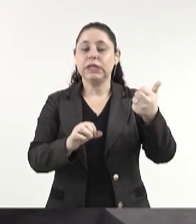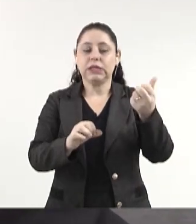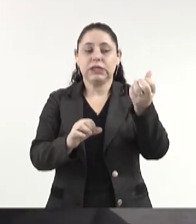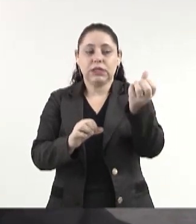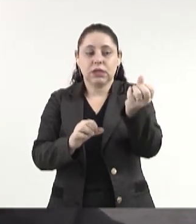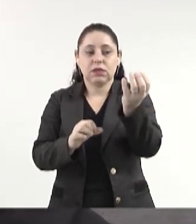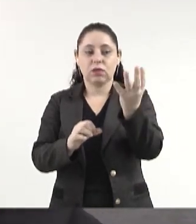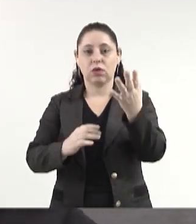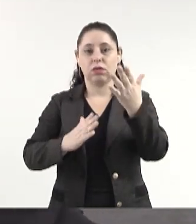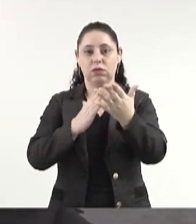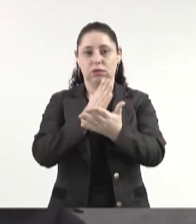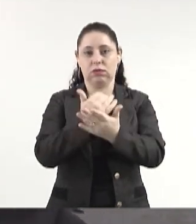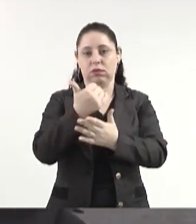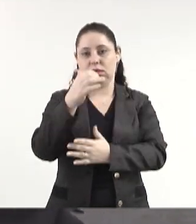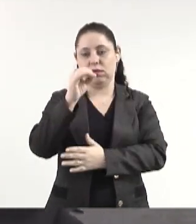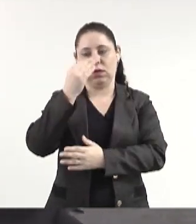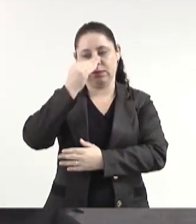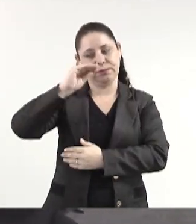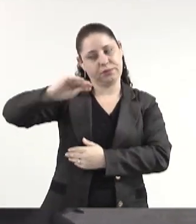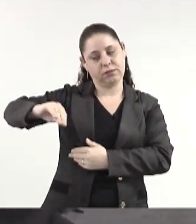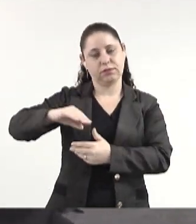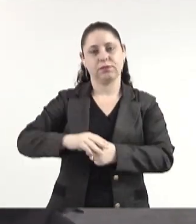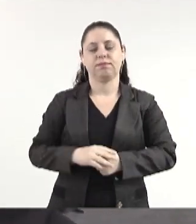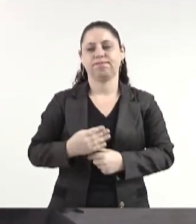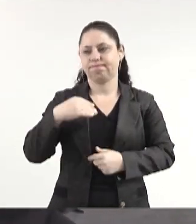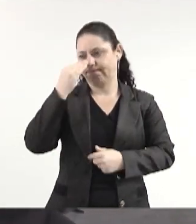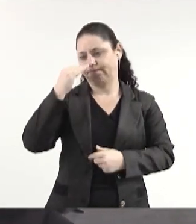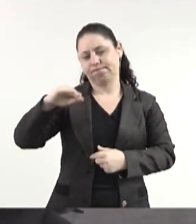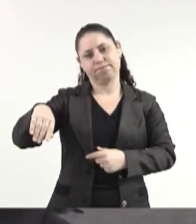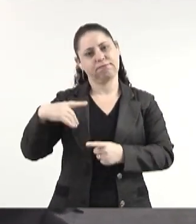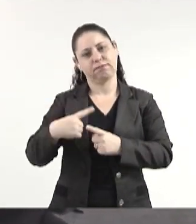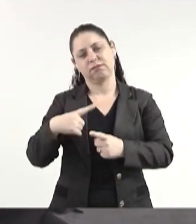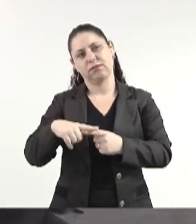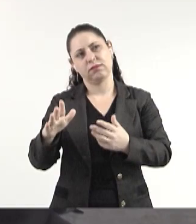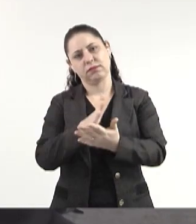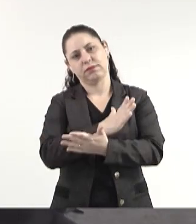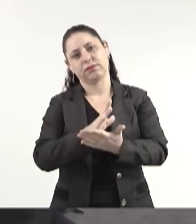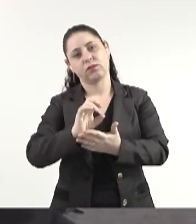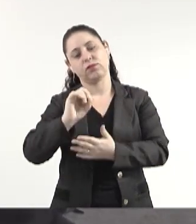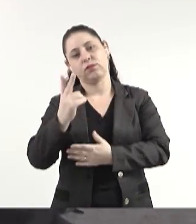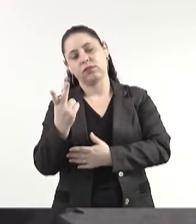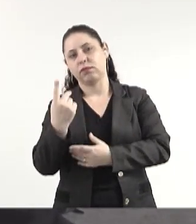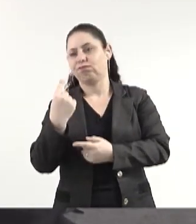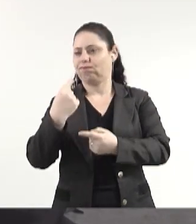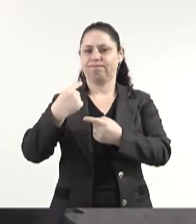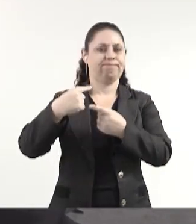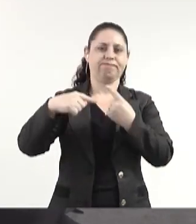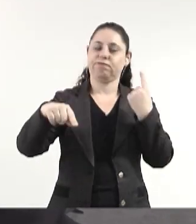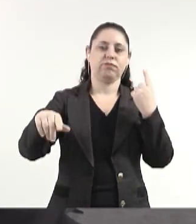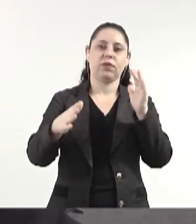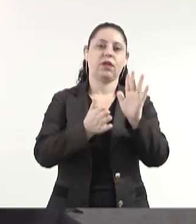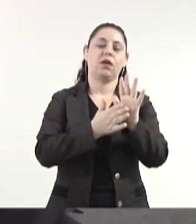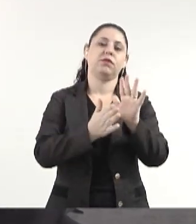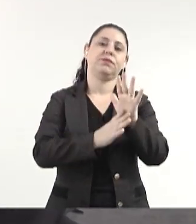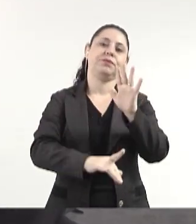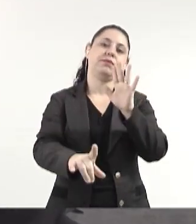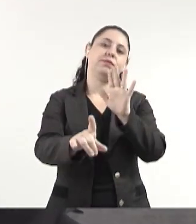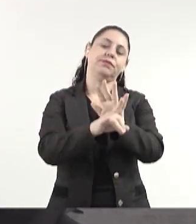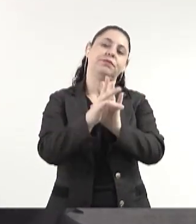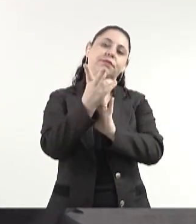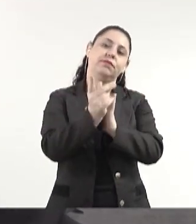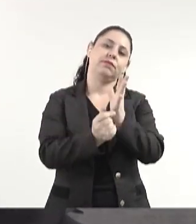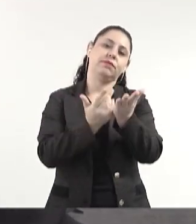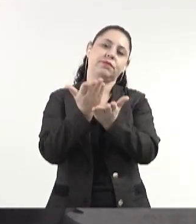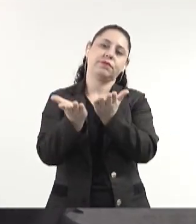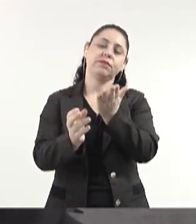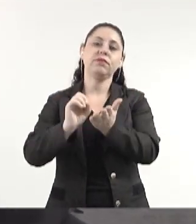foram aprovadas e 10 foram rejeitadas. As que foram rejeitadas são aquelas ou está em dissonância com a própria lei de diretrizes